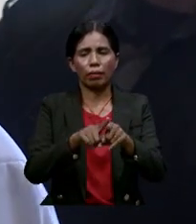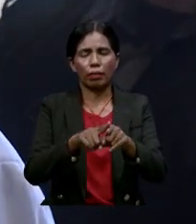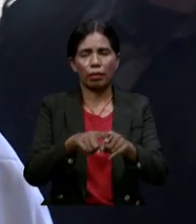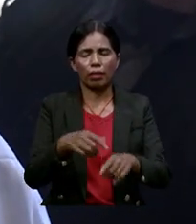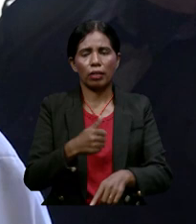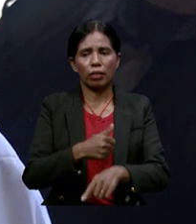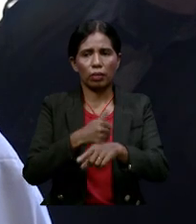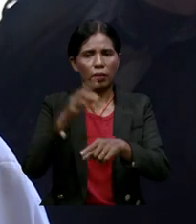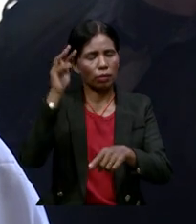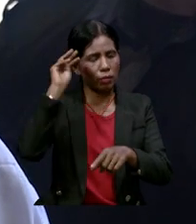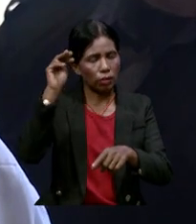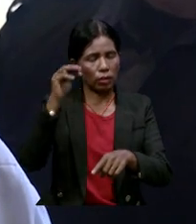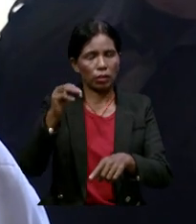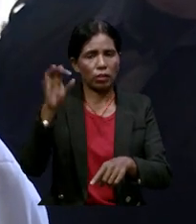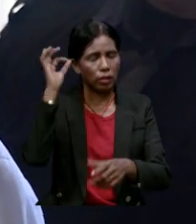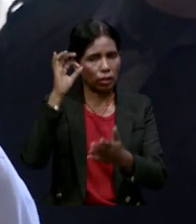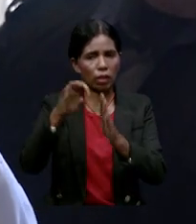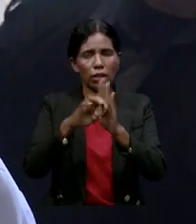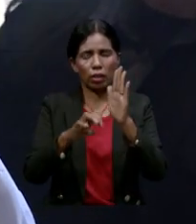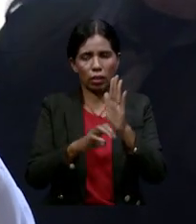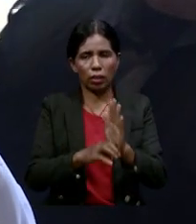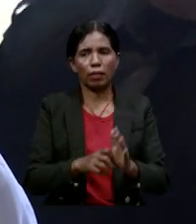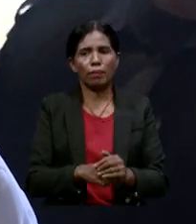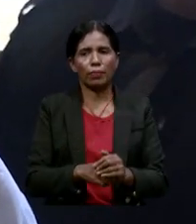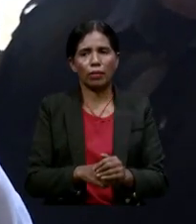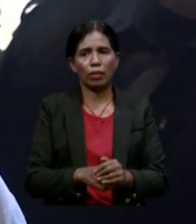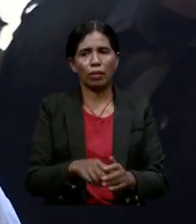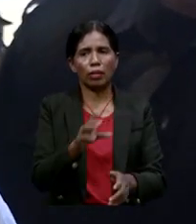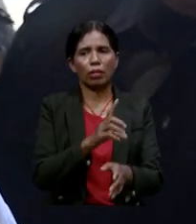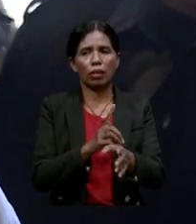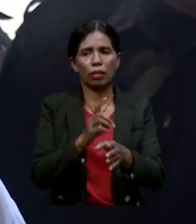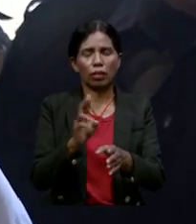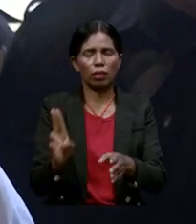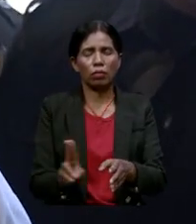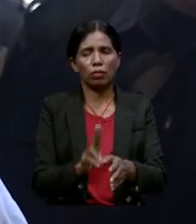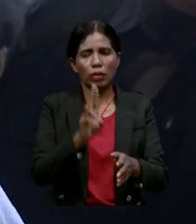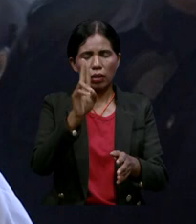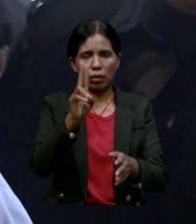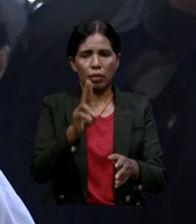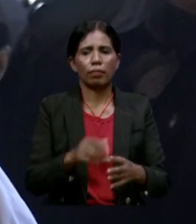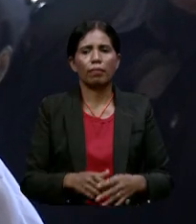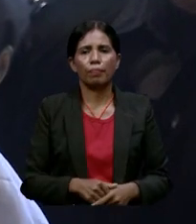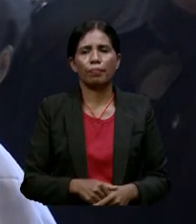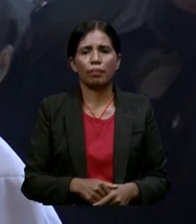ministro, nem secretário de Estado, nem reitor da universidade.